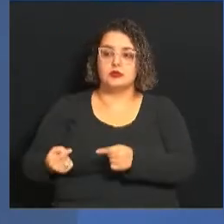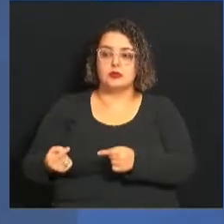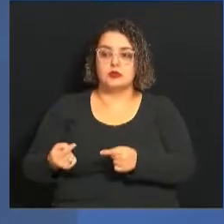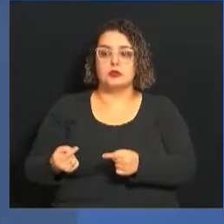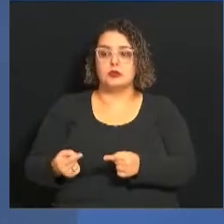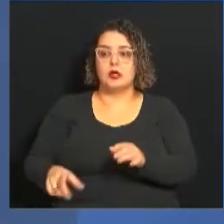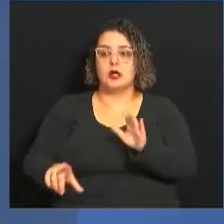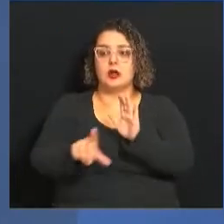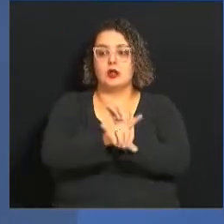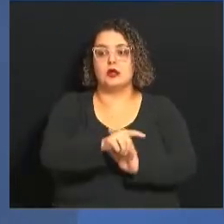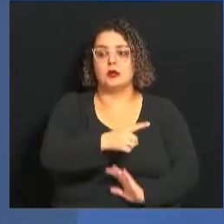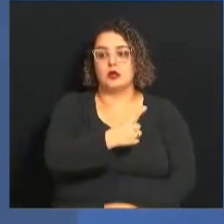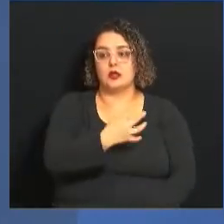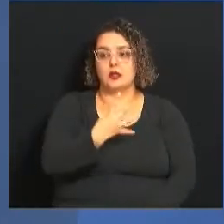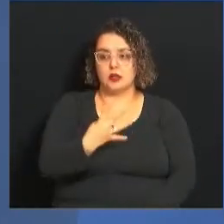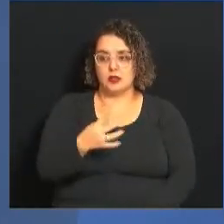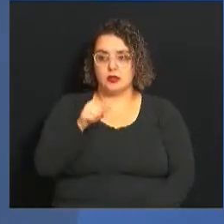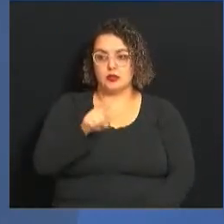Lei